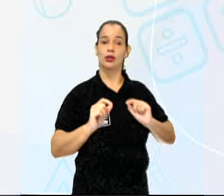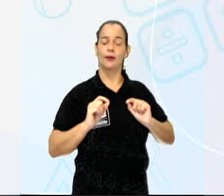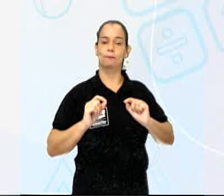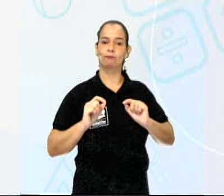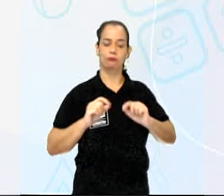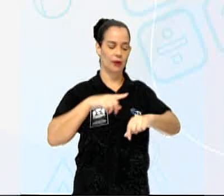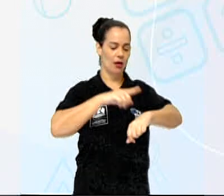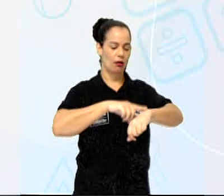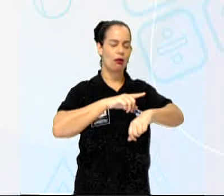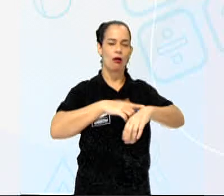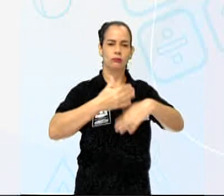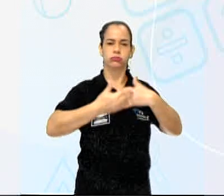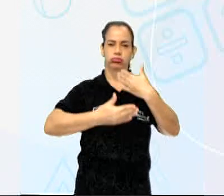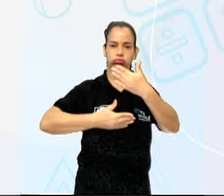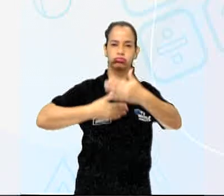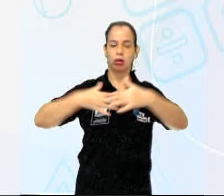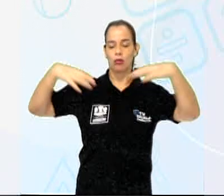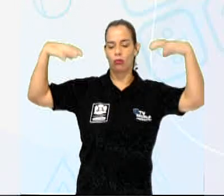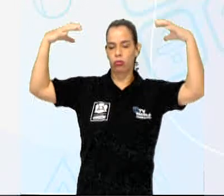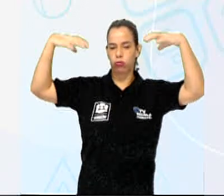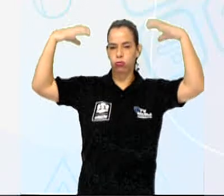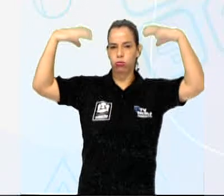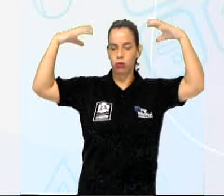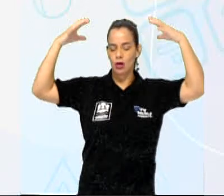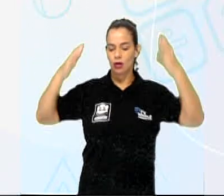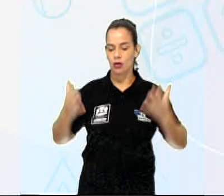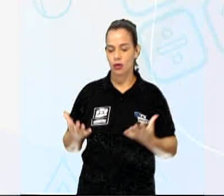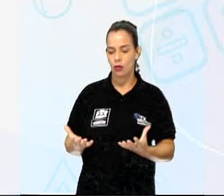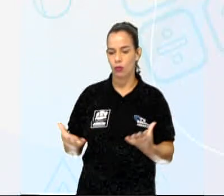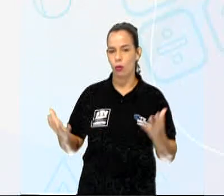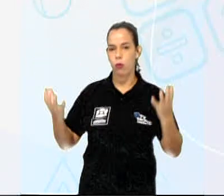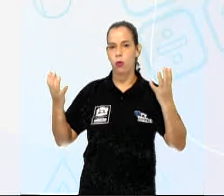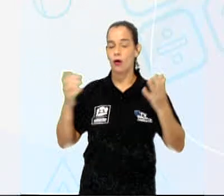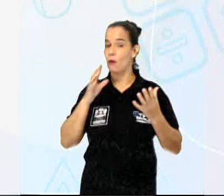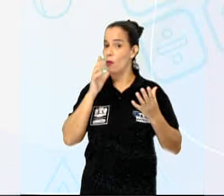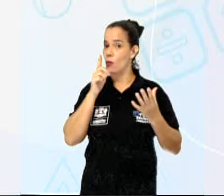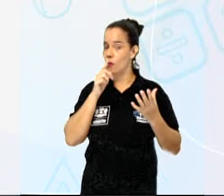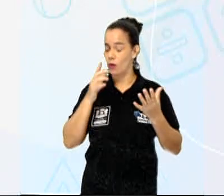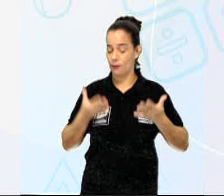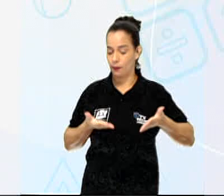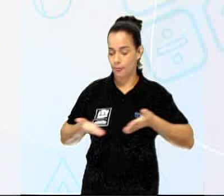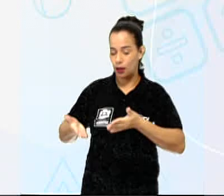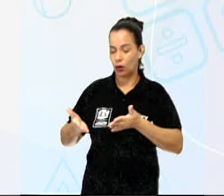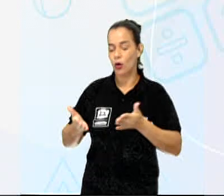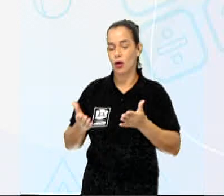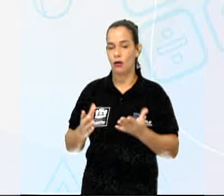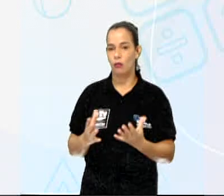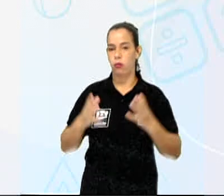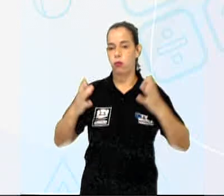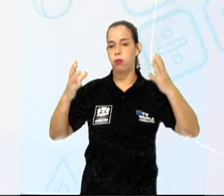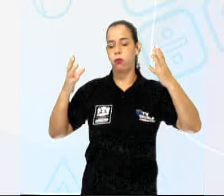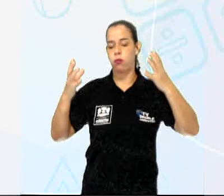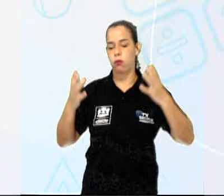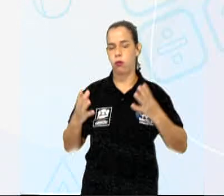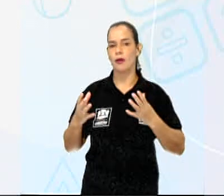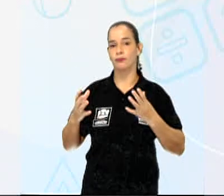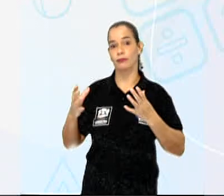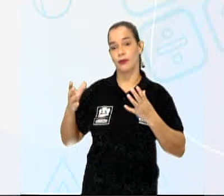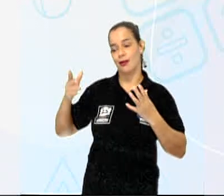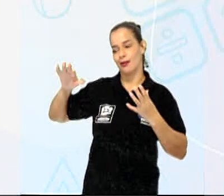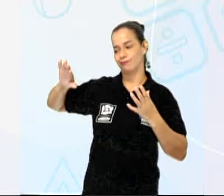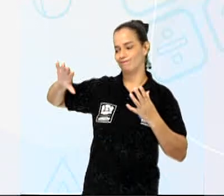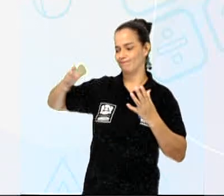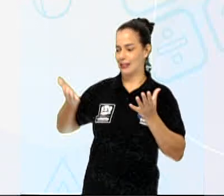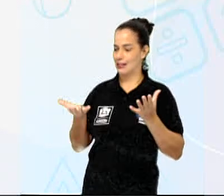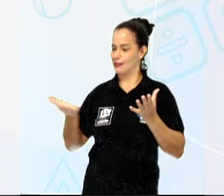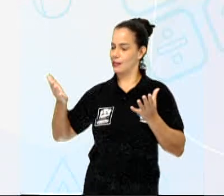que as chuvas subam e desçam, a vazão do rio aumente e diminua, vai ocorrer desmoronamentos nessas